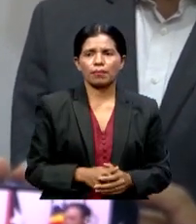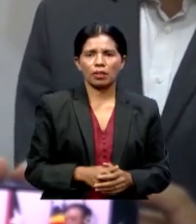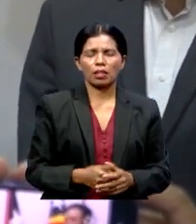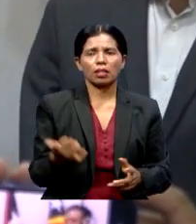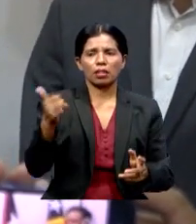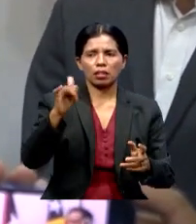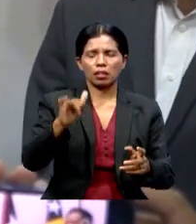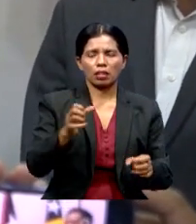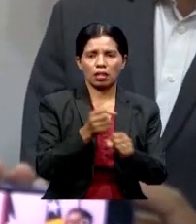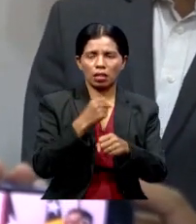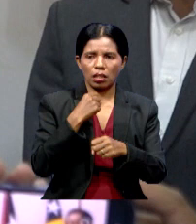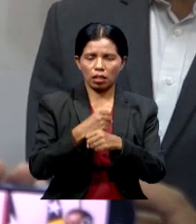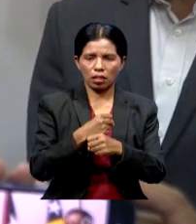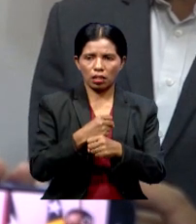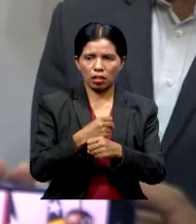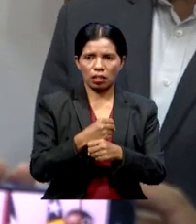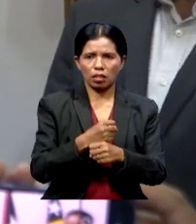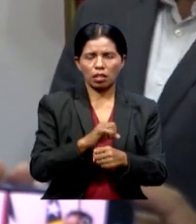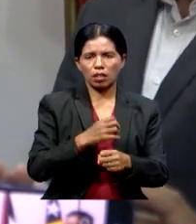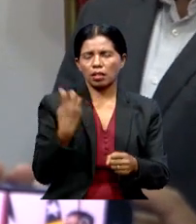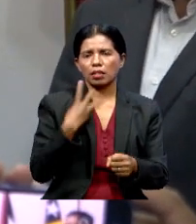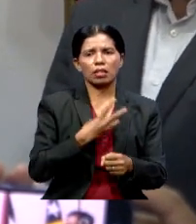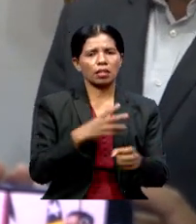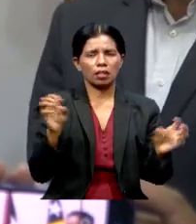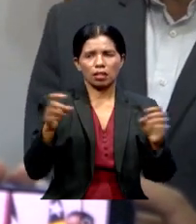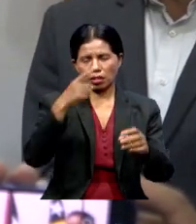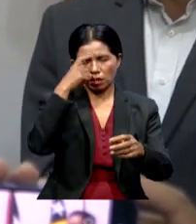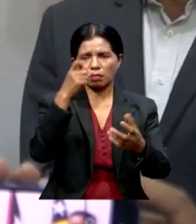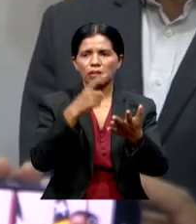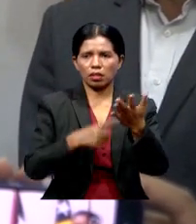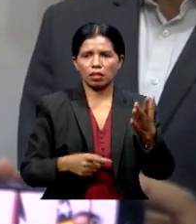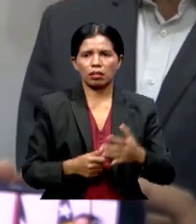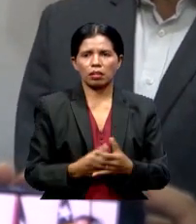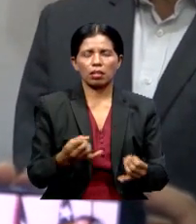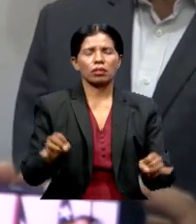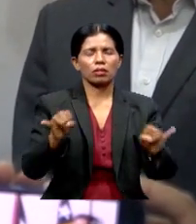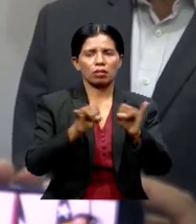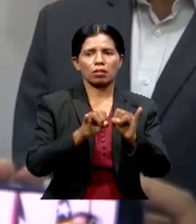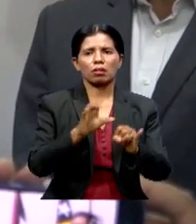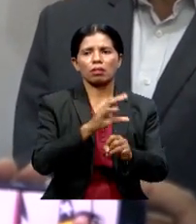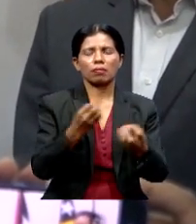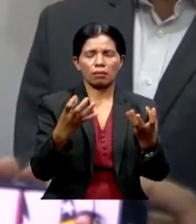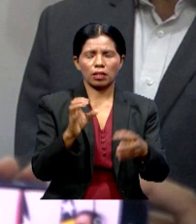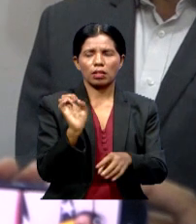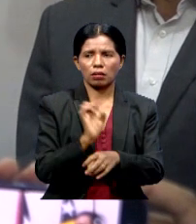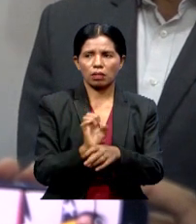ir financiar autofinanciamento. Agora eu tenho lá. Também sabe que instituição autônoma é barato.